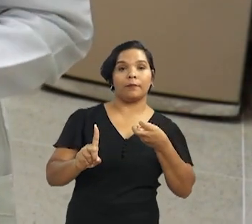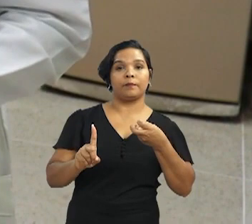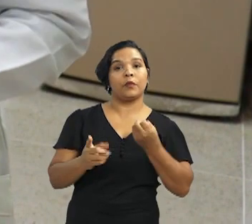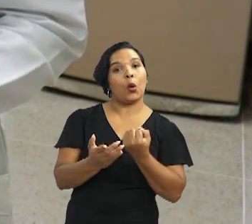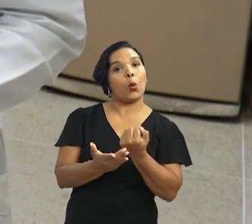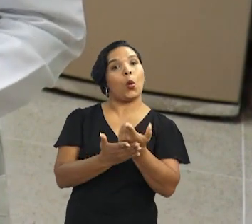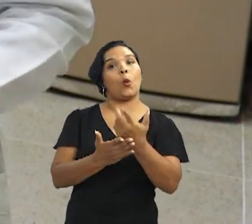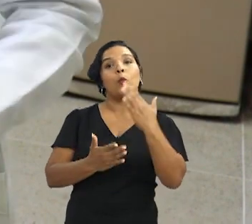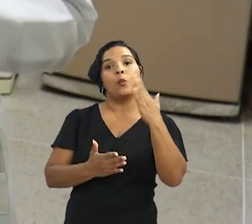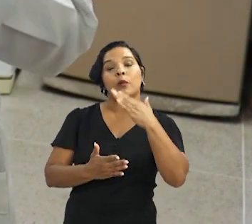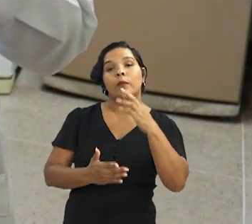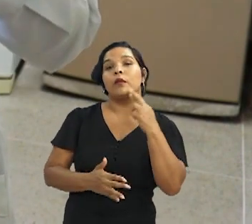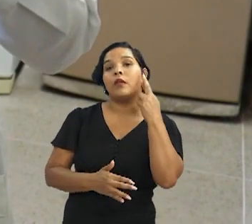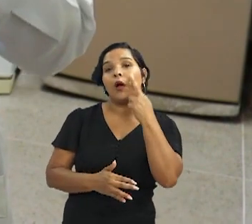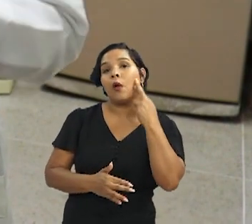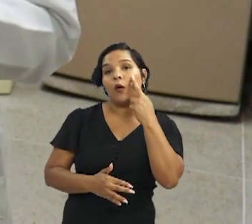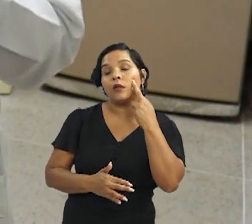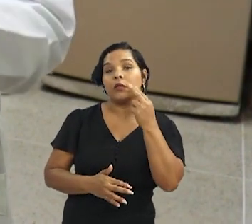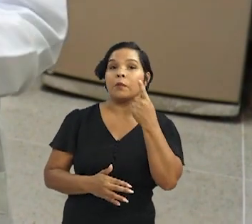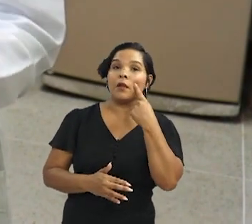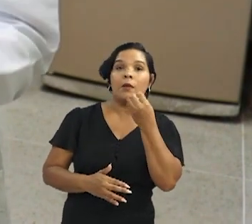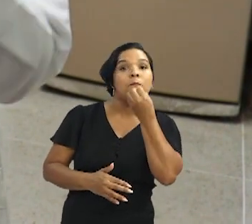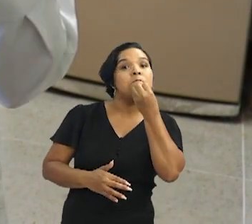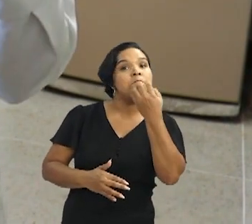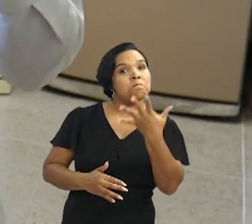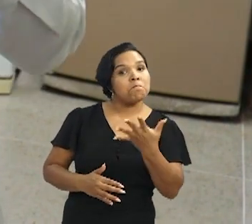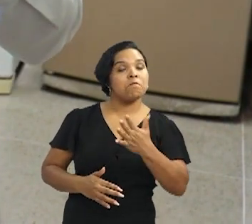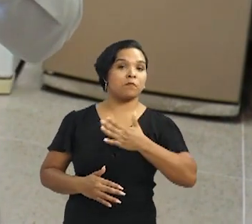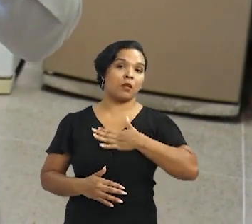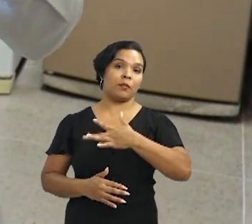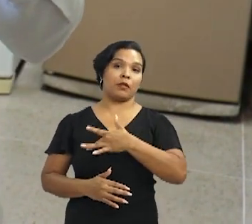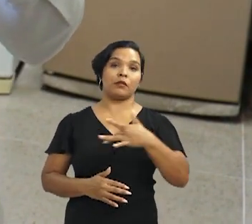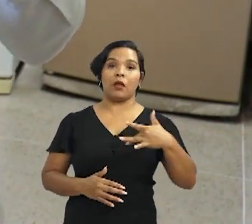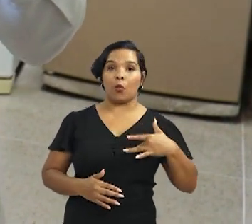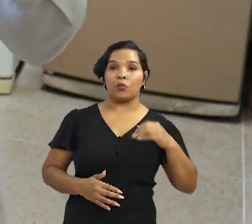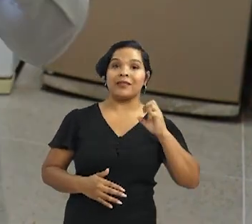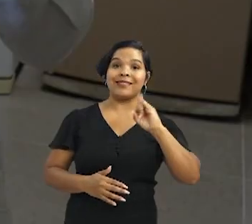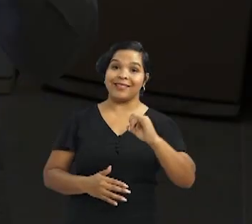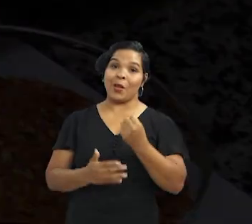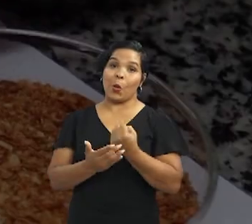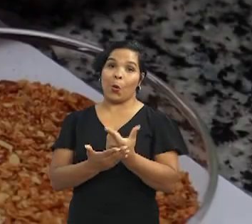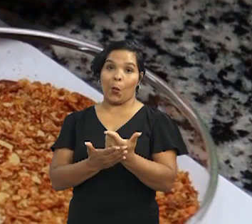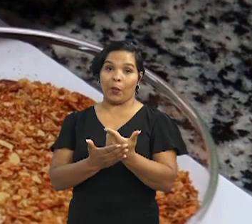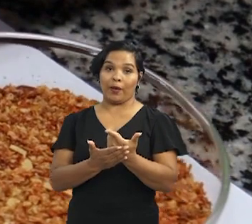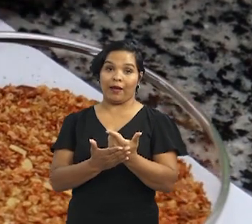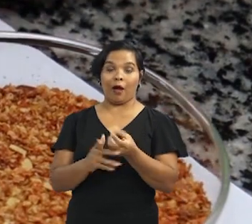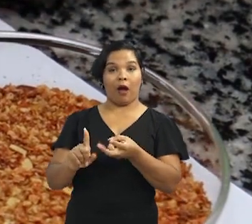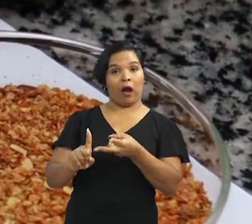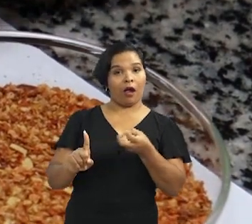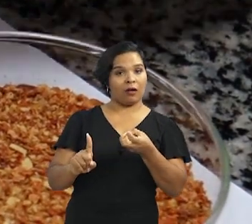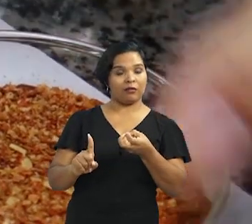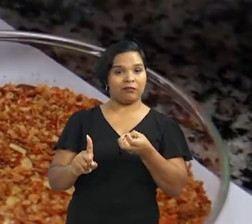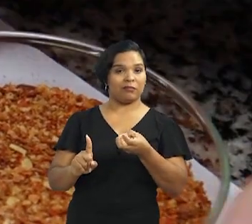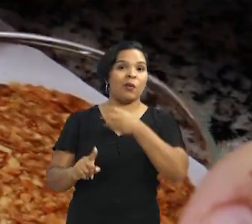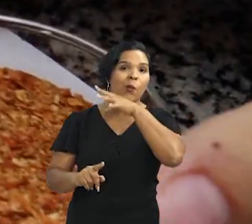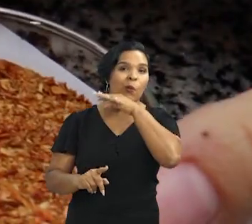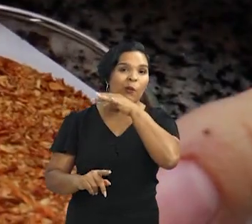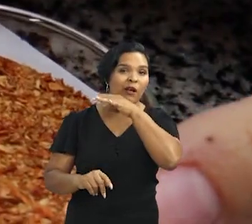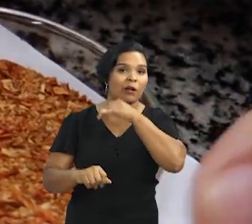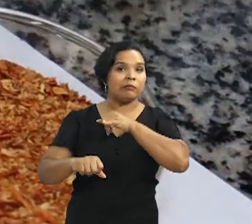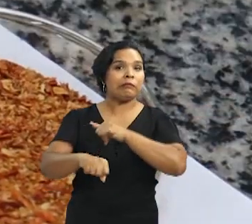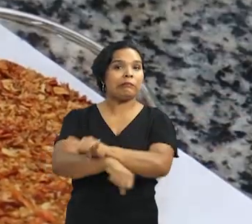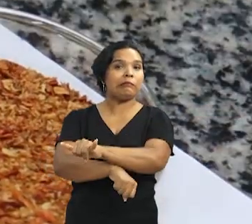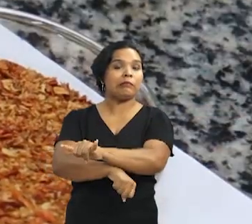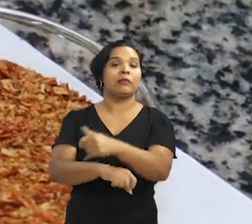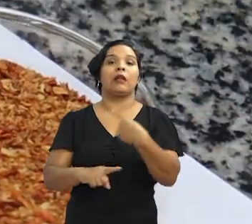para consumir, buscando os benefícios que ela traz para a minha saúde. Se eu compro ela fraudada, eu estou